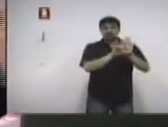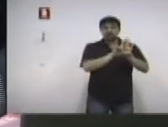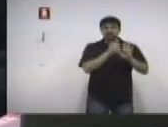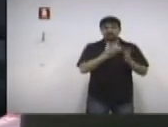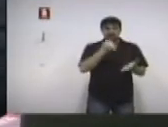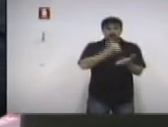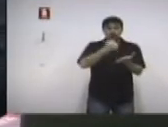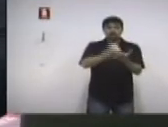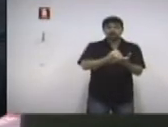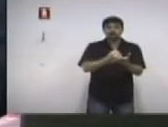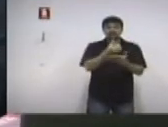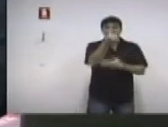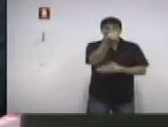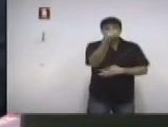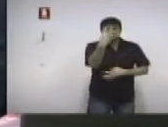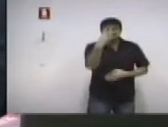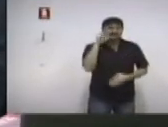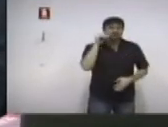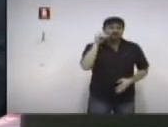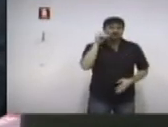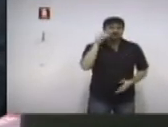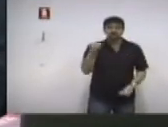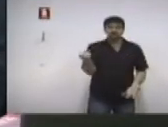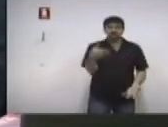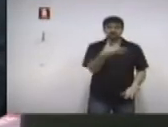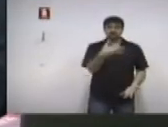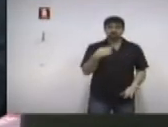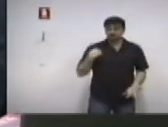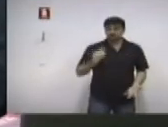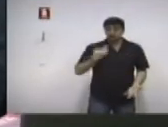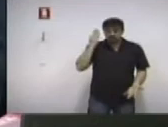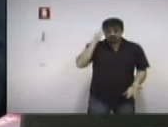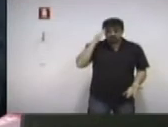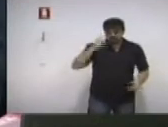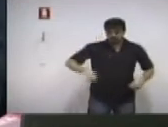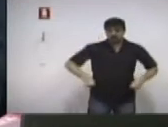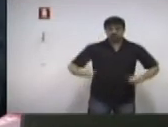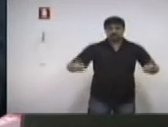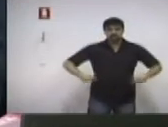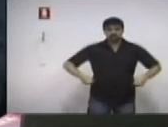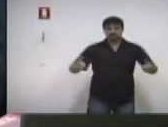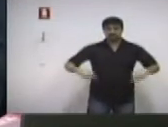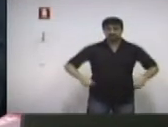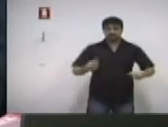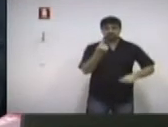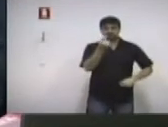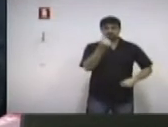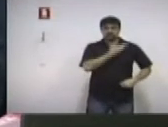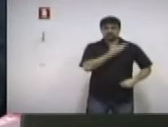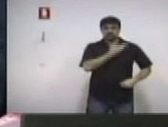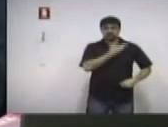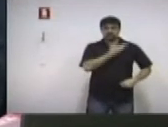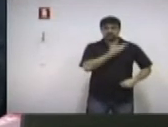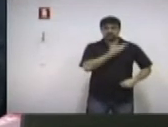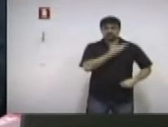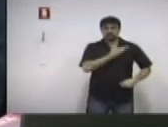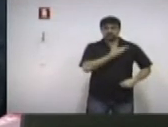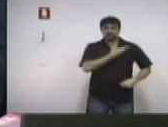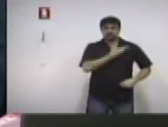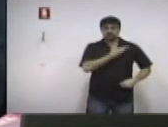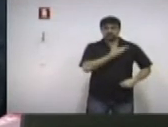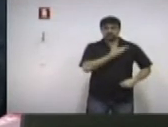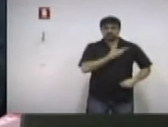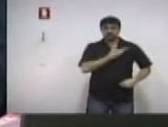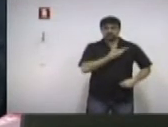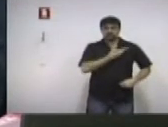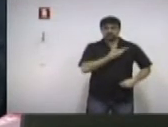nós estamos até onde eu saiba no limite orçamentário da Folha o desenho requerimento nesse